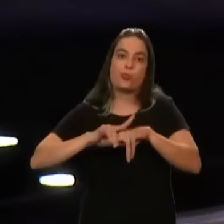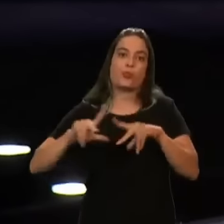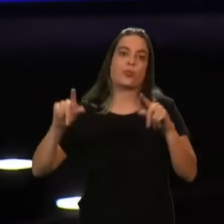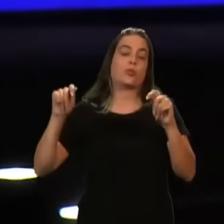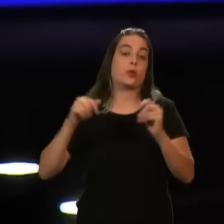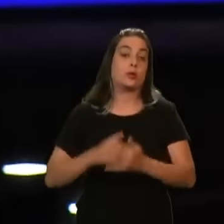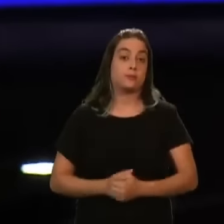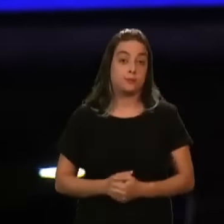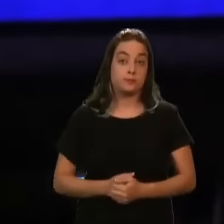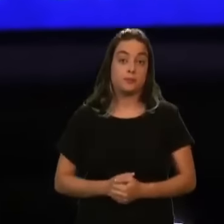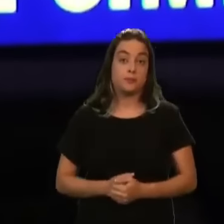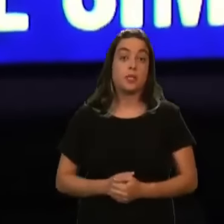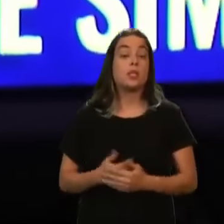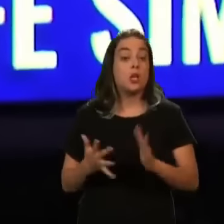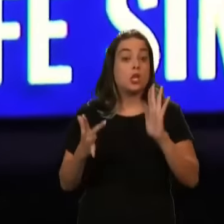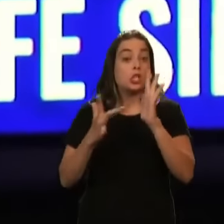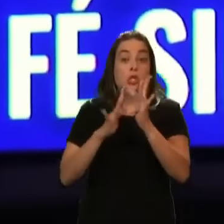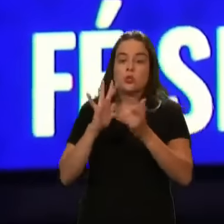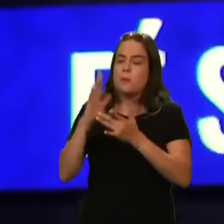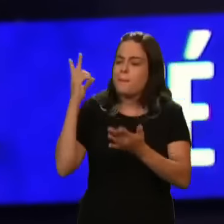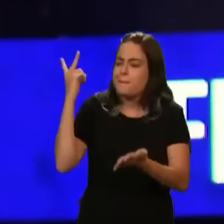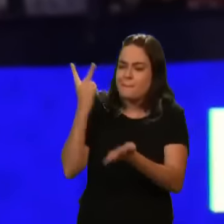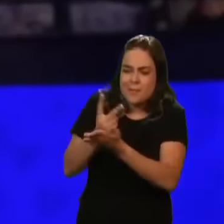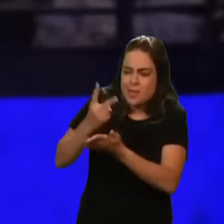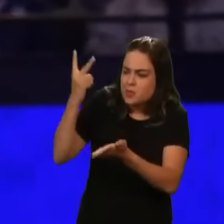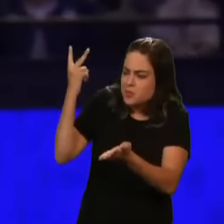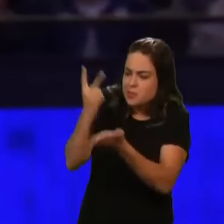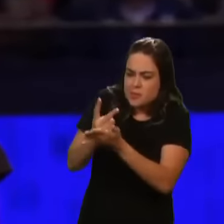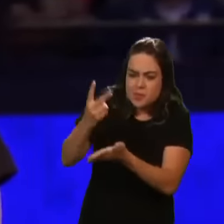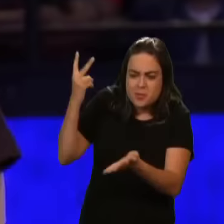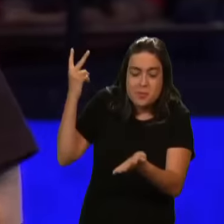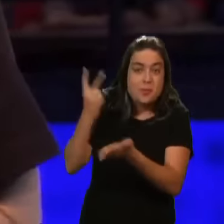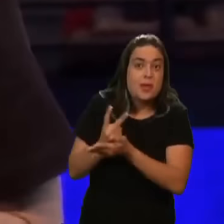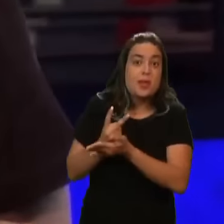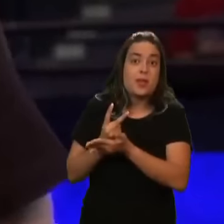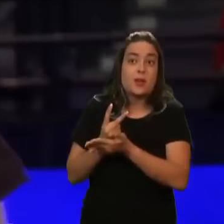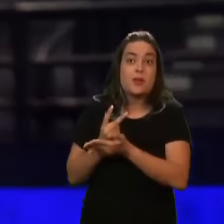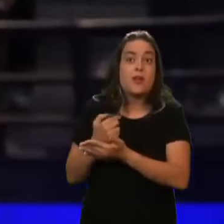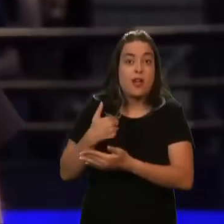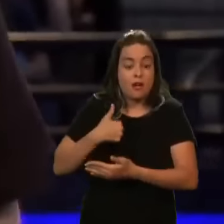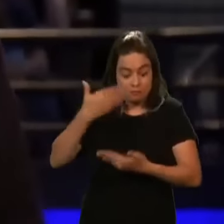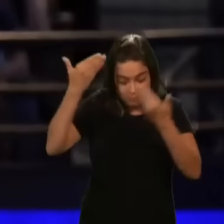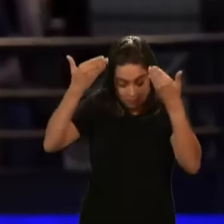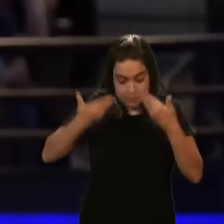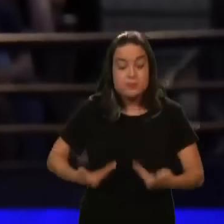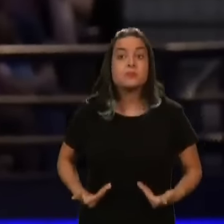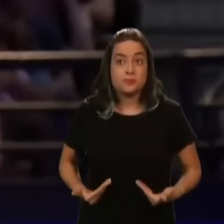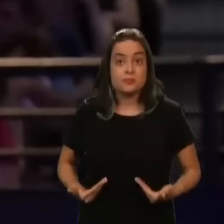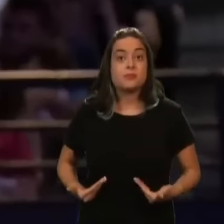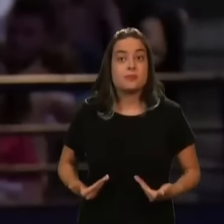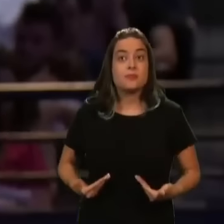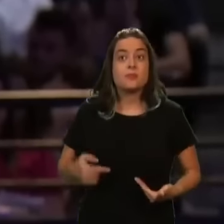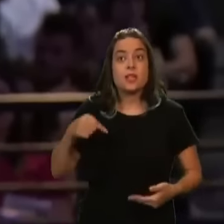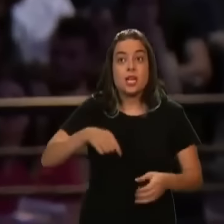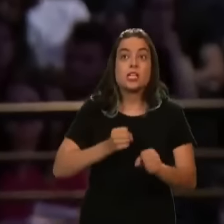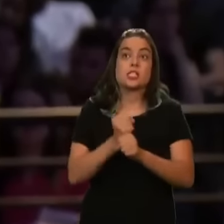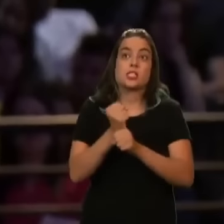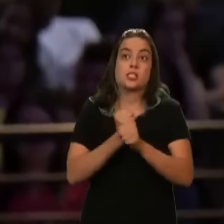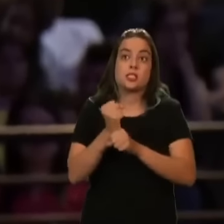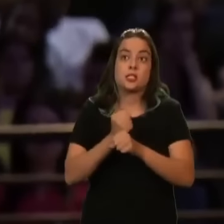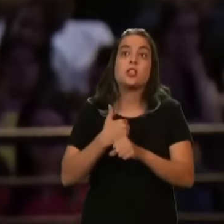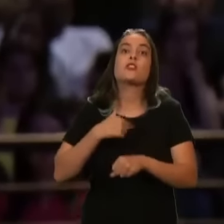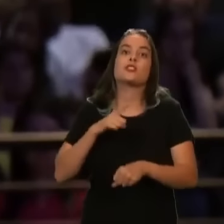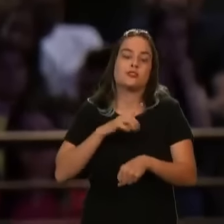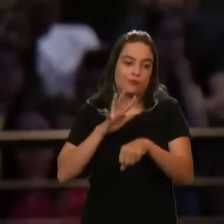Esse Jesus é o mesmo, não mudou, está aqui. Eu sou prova de... Esse ano eu já tive